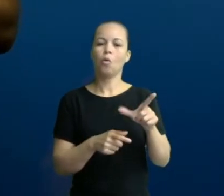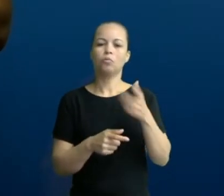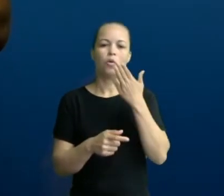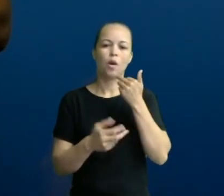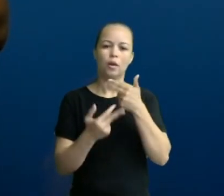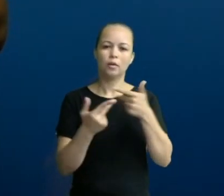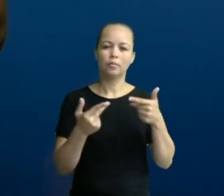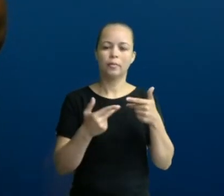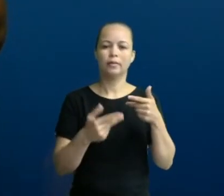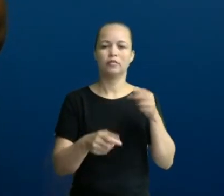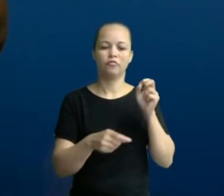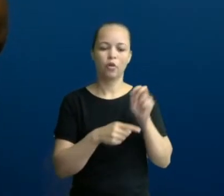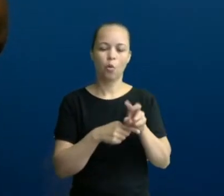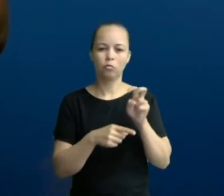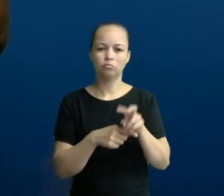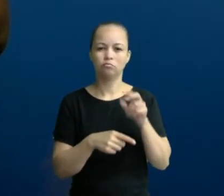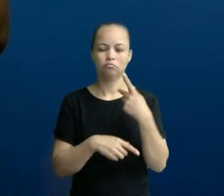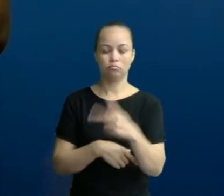com esses